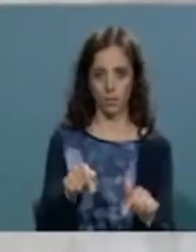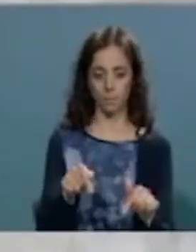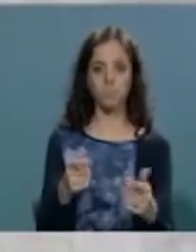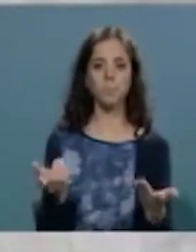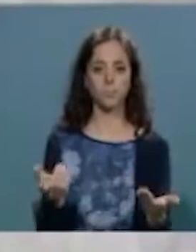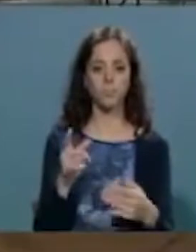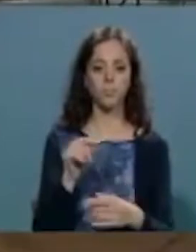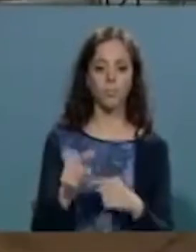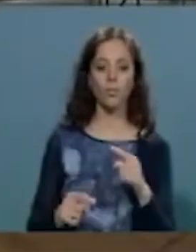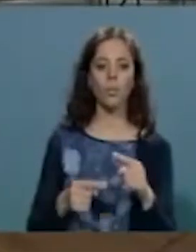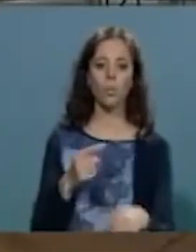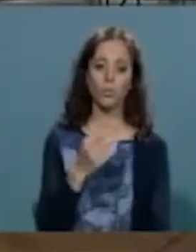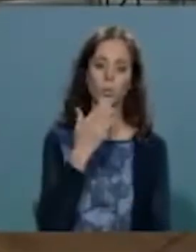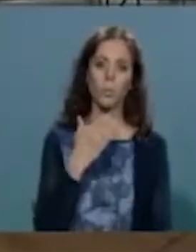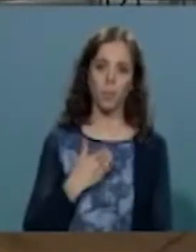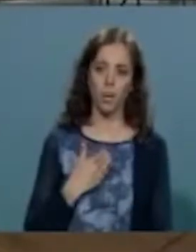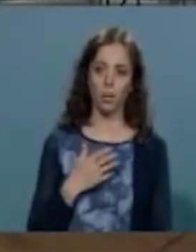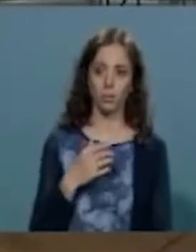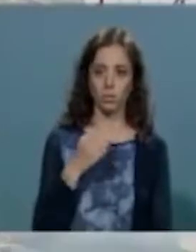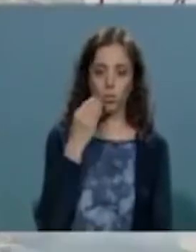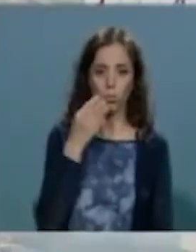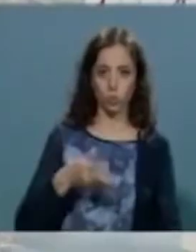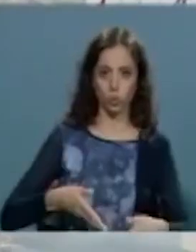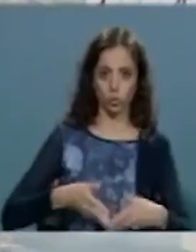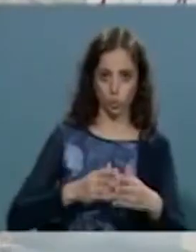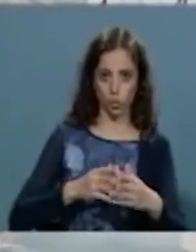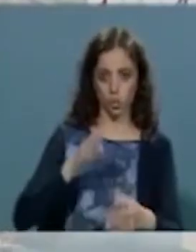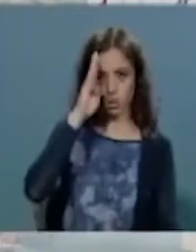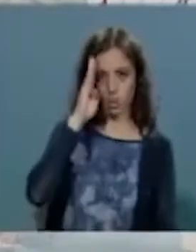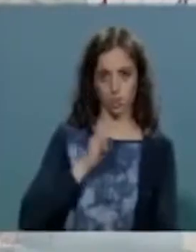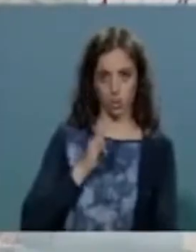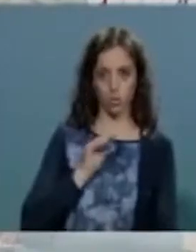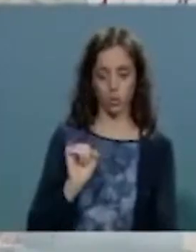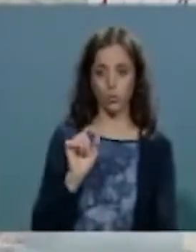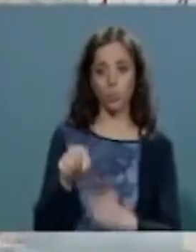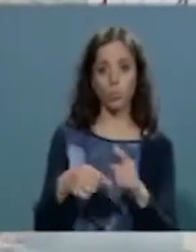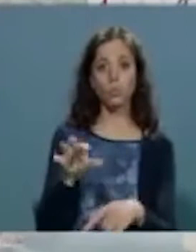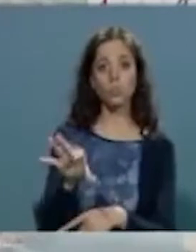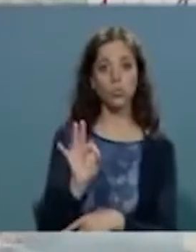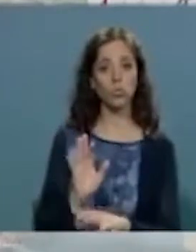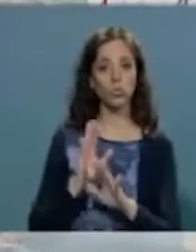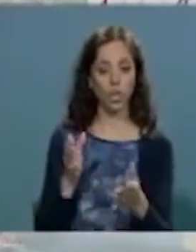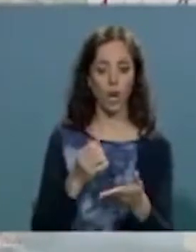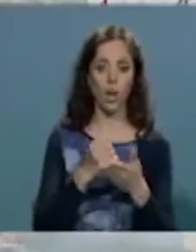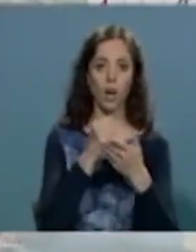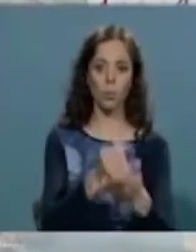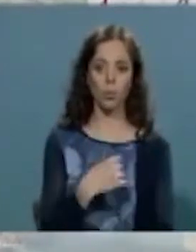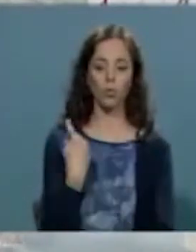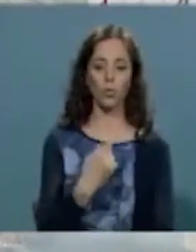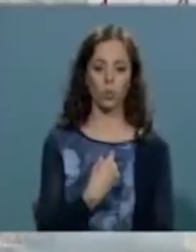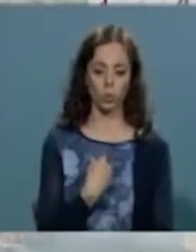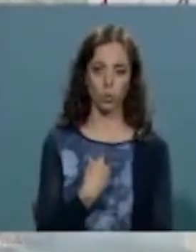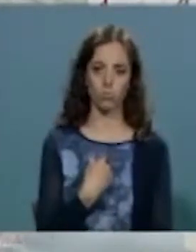neste centro que Pois é a solicitar a funcionamento da estrutura de Comando do Exército uma vez relacionada o apoio nós